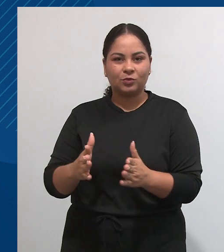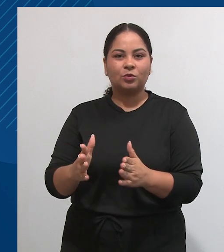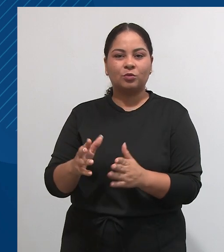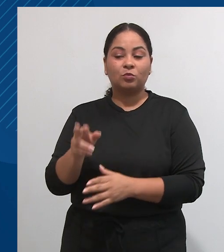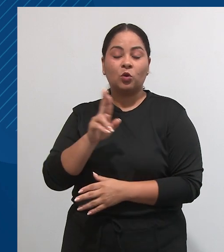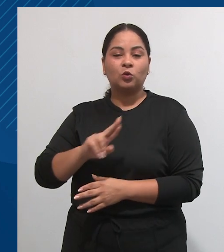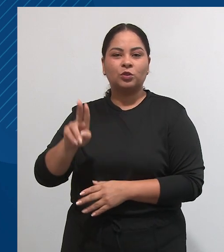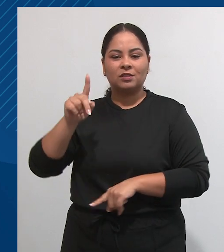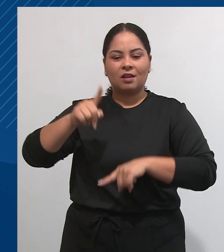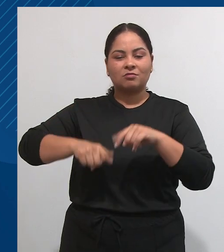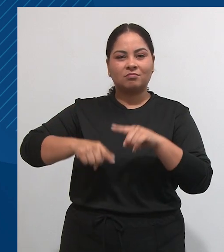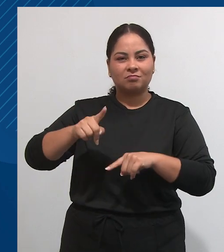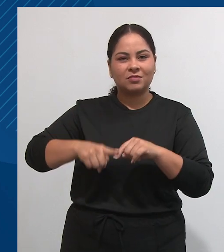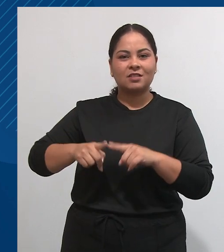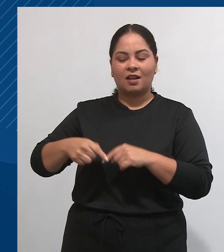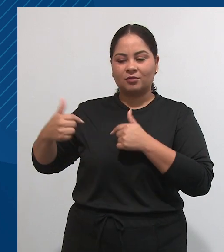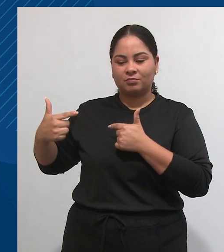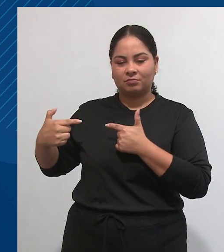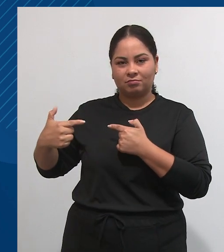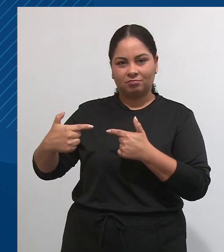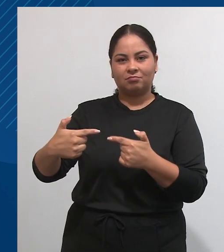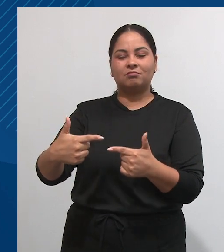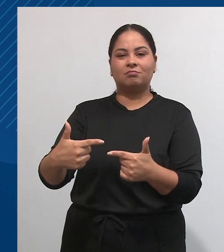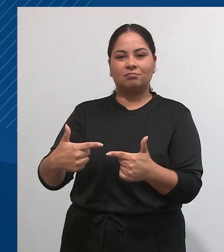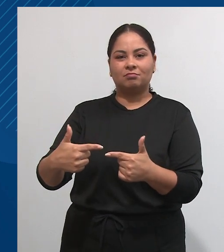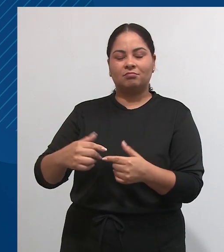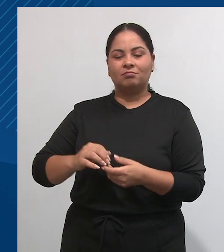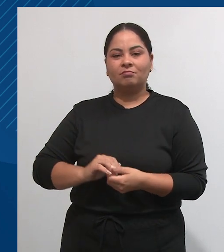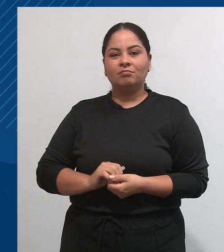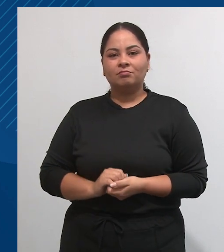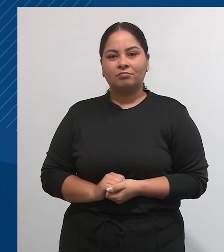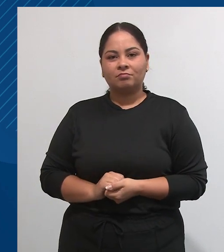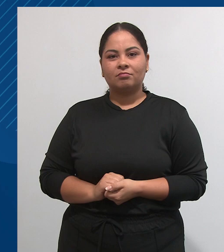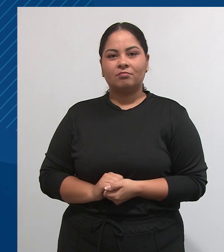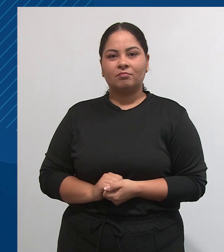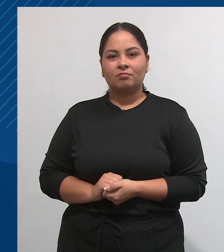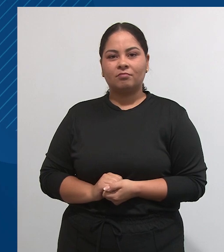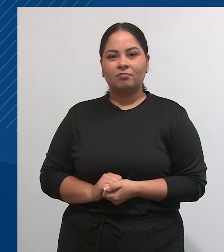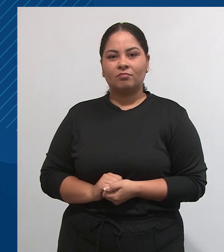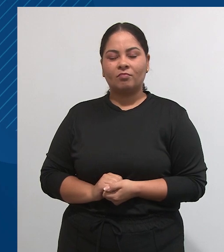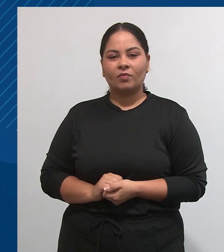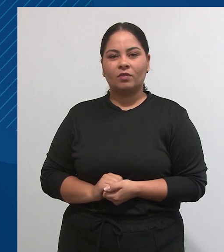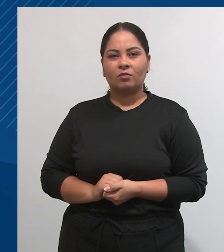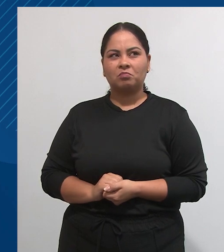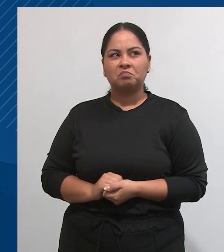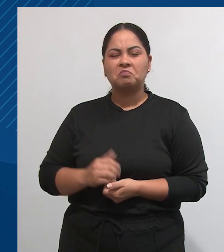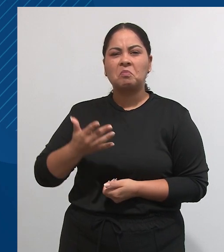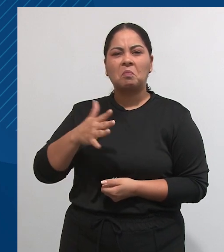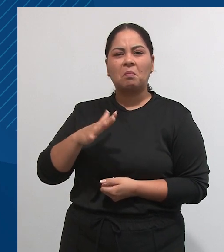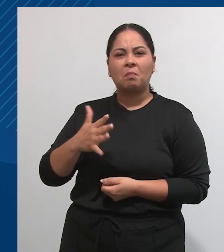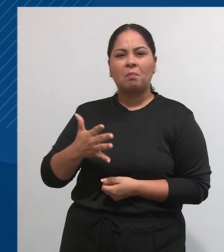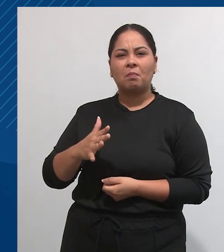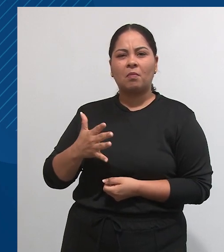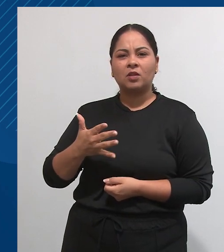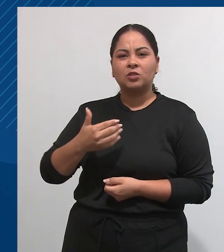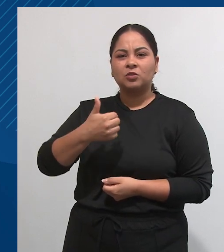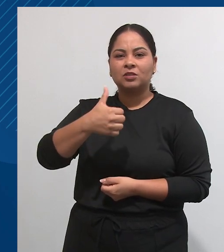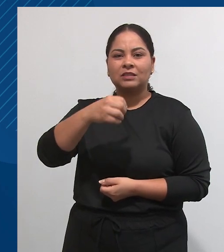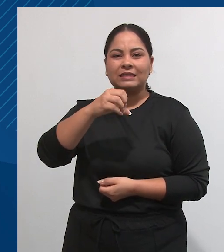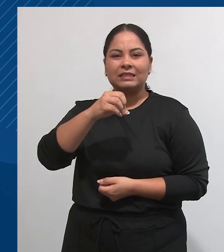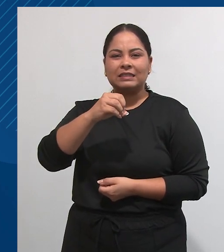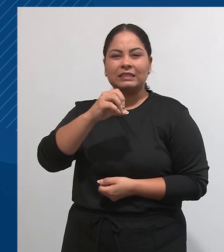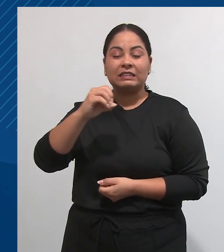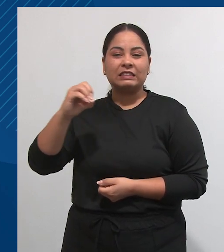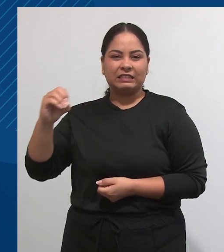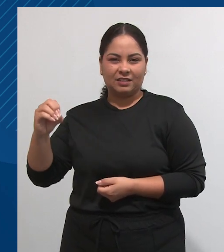guerra indígena, né, enfrentando as armas bélicas dos colonizadores, resistiram por 100 anos e não